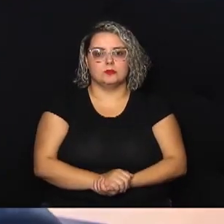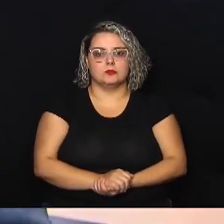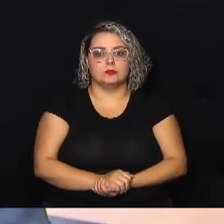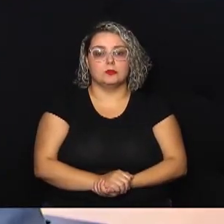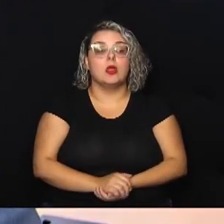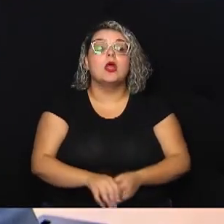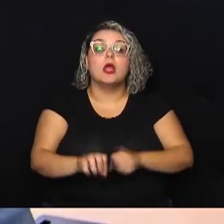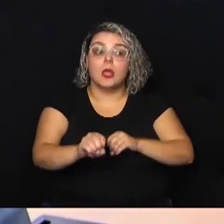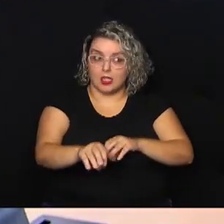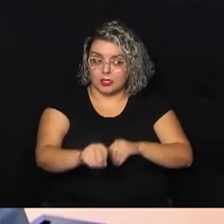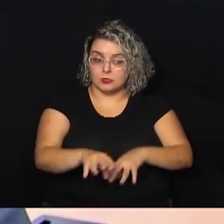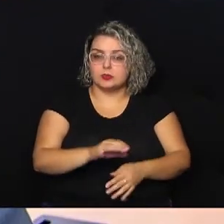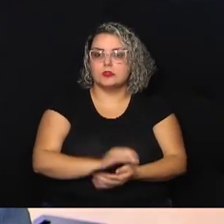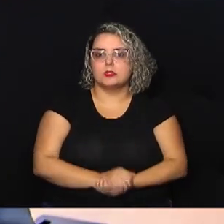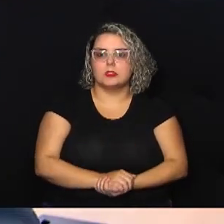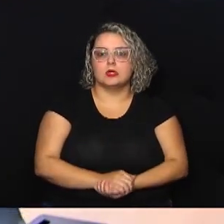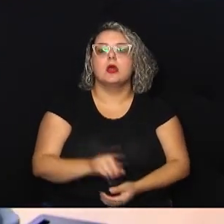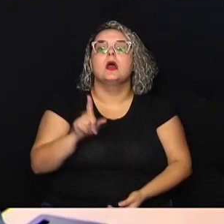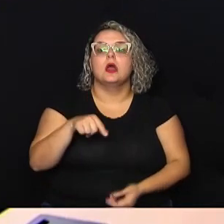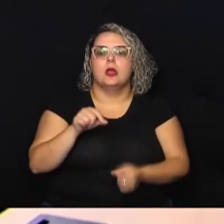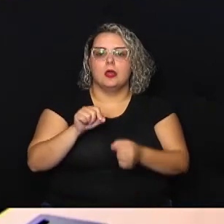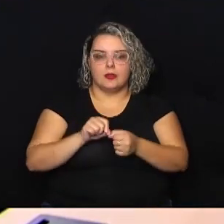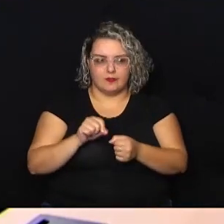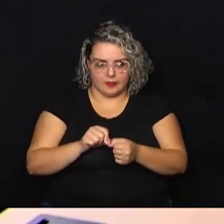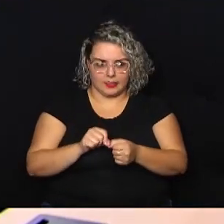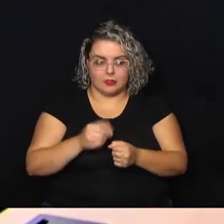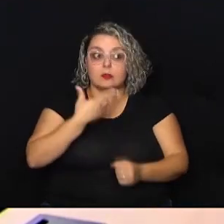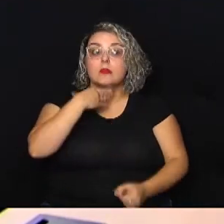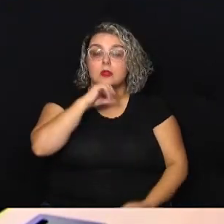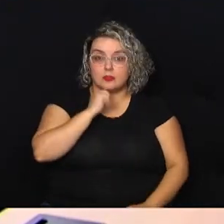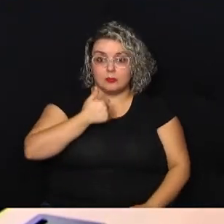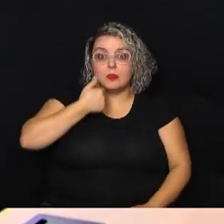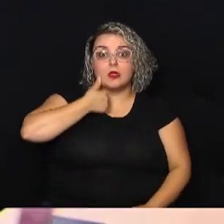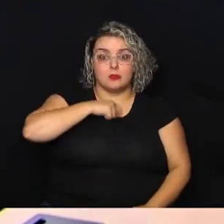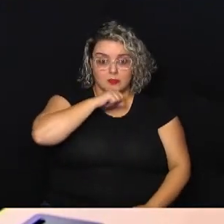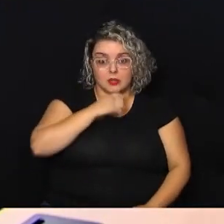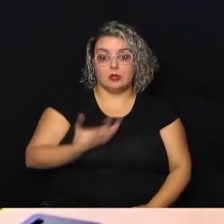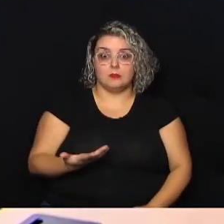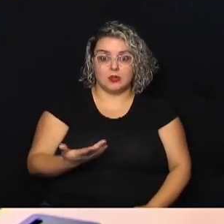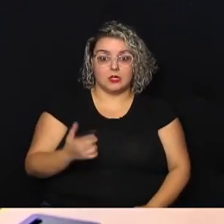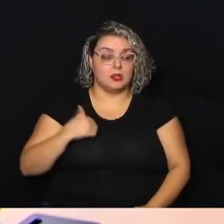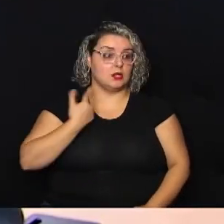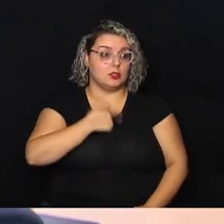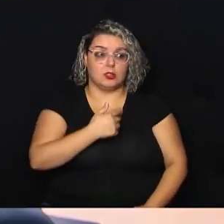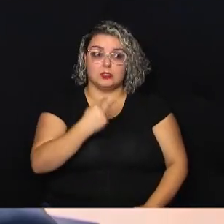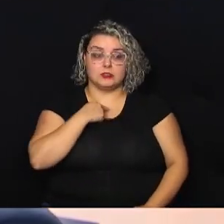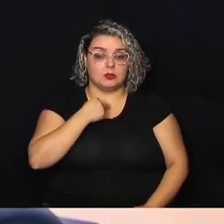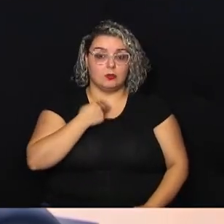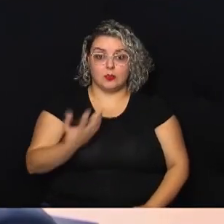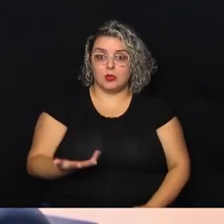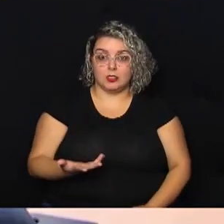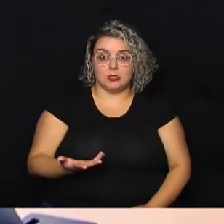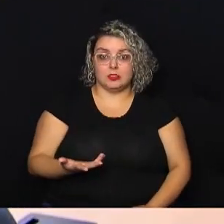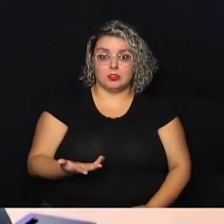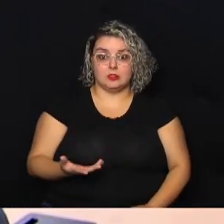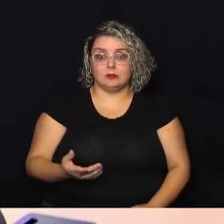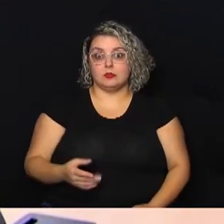Educação, ela é feita pelos pais e nós não podemos aí colocar